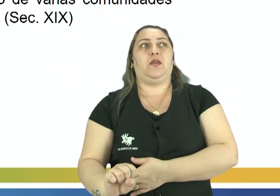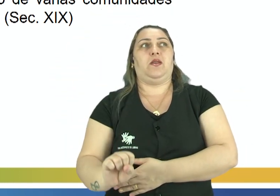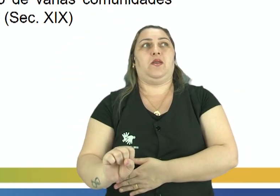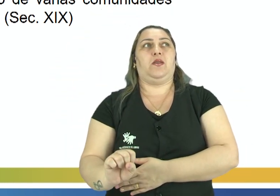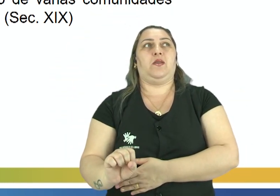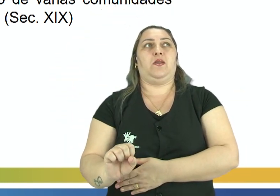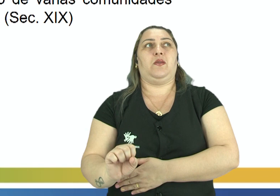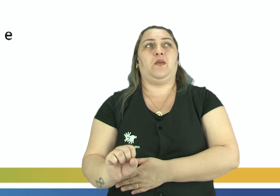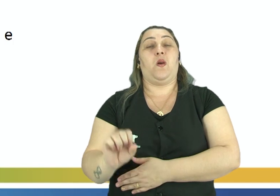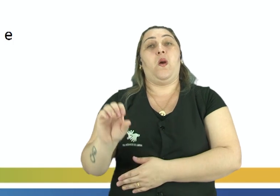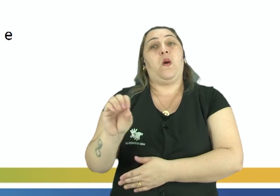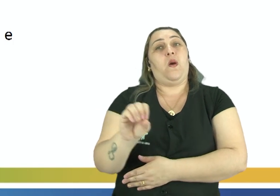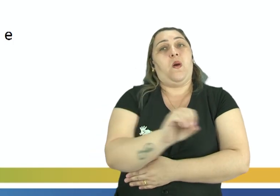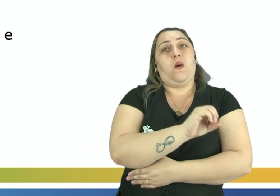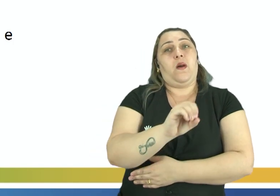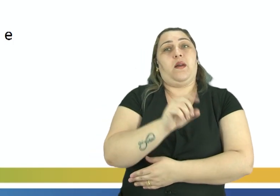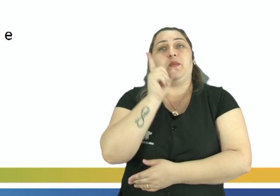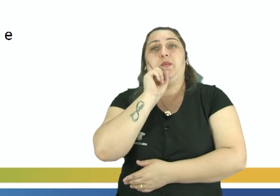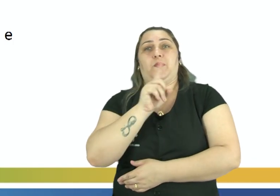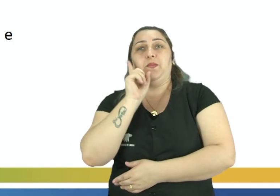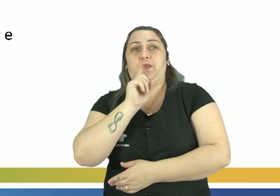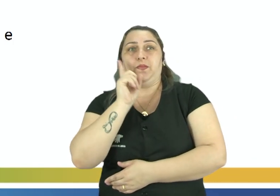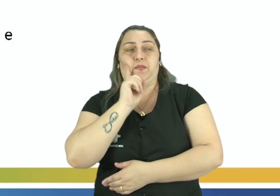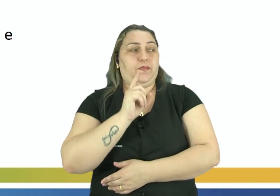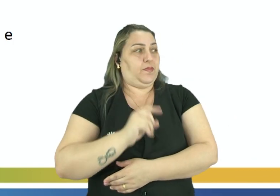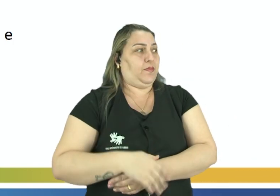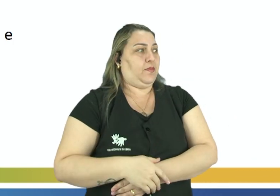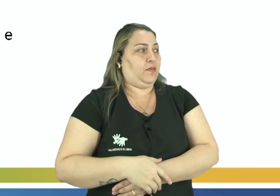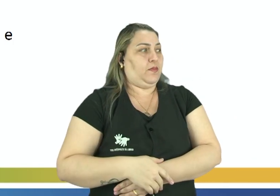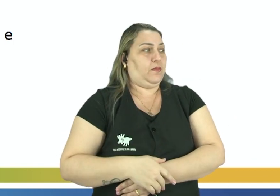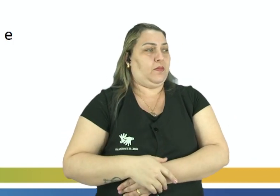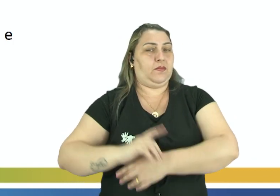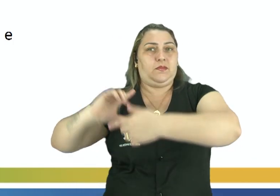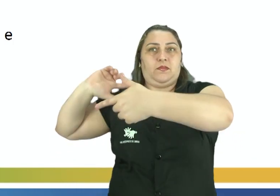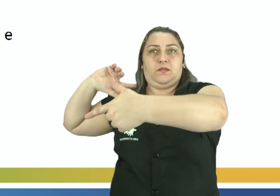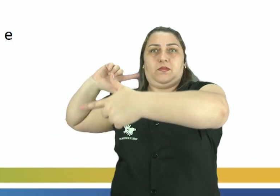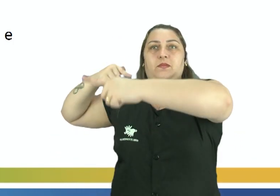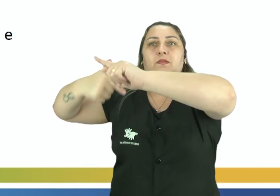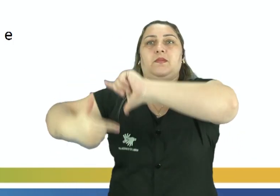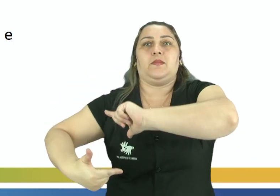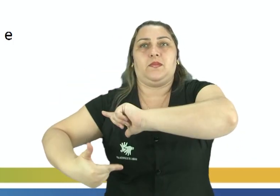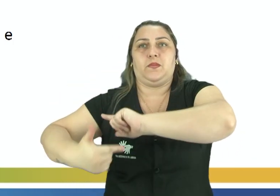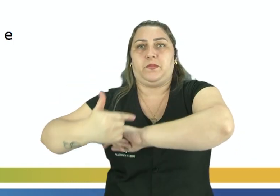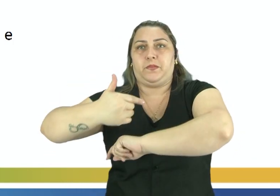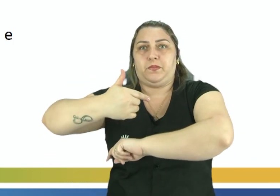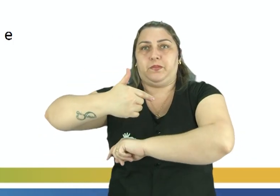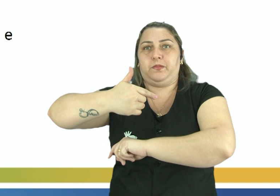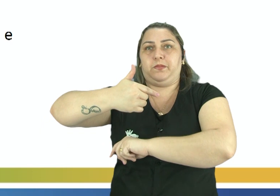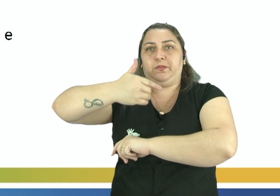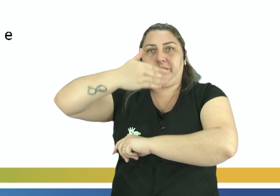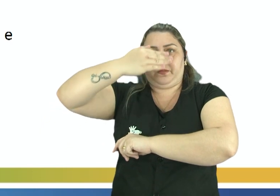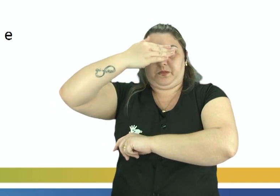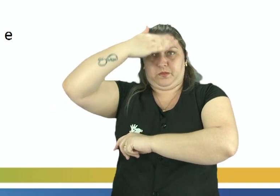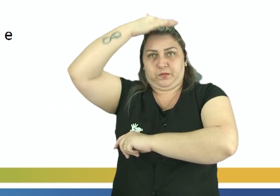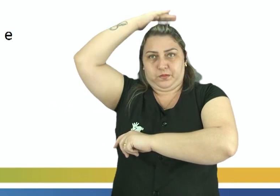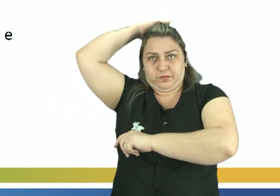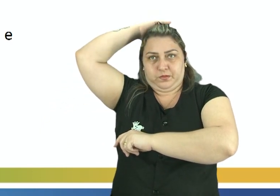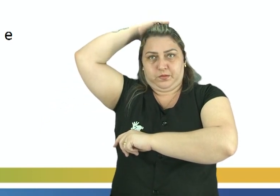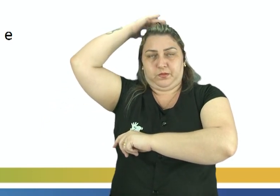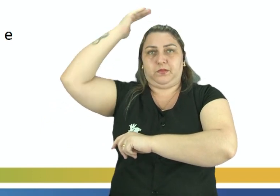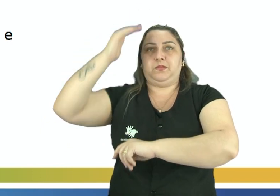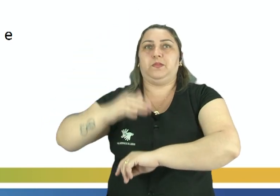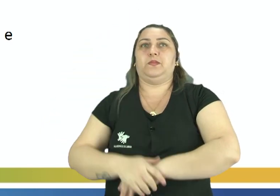oeste dos Estados Unidos. E aí vem a doutrina Truman. A ação militar dos Estados Unidos é bem